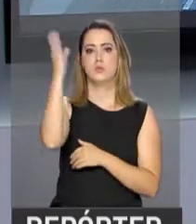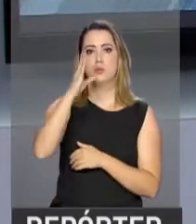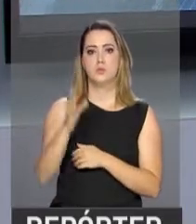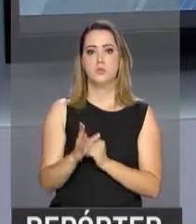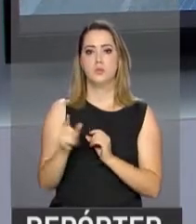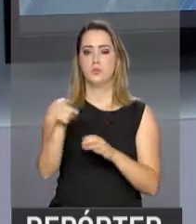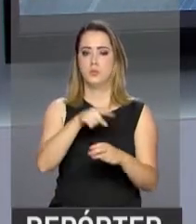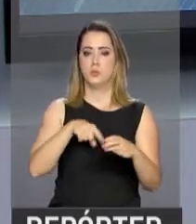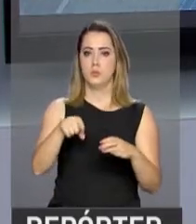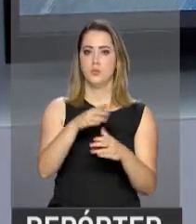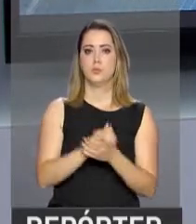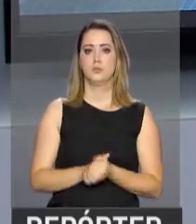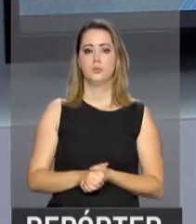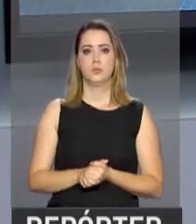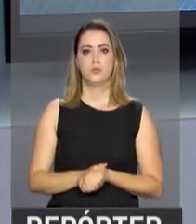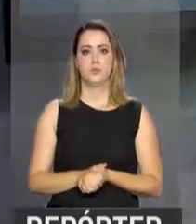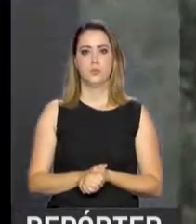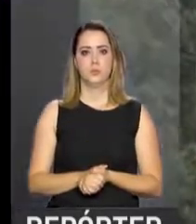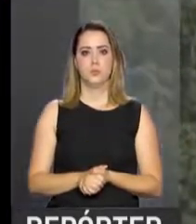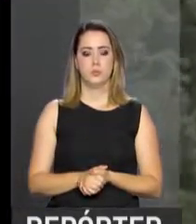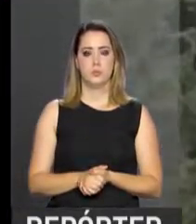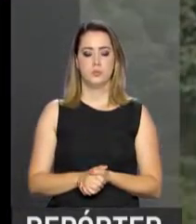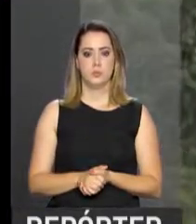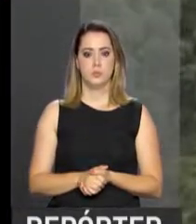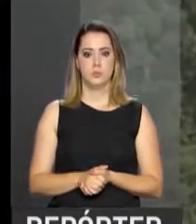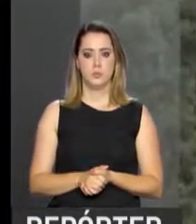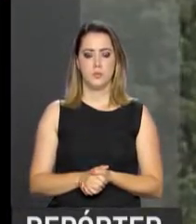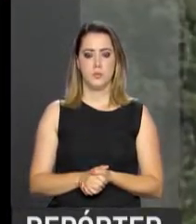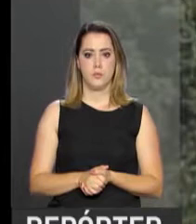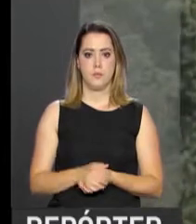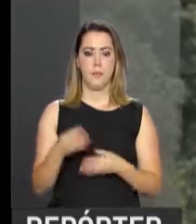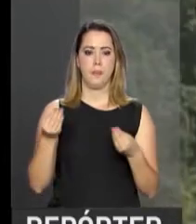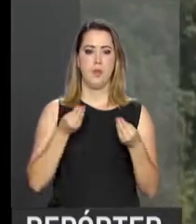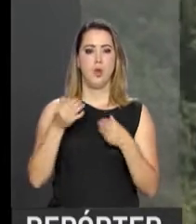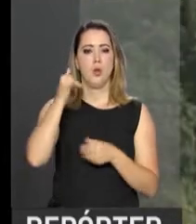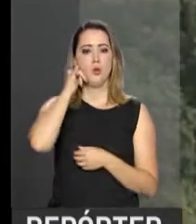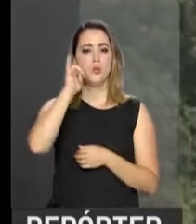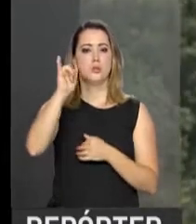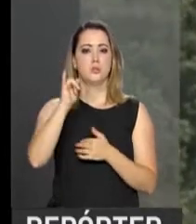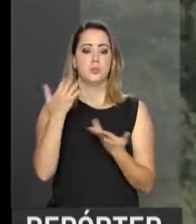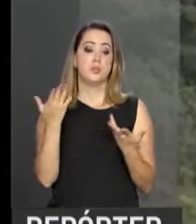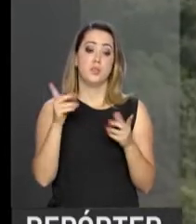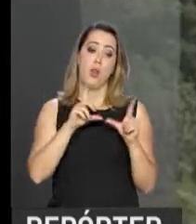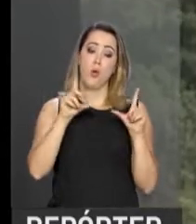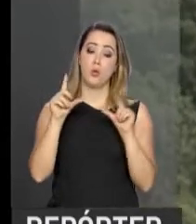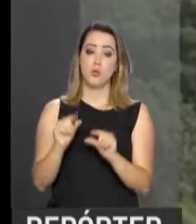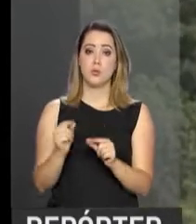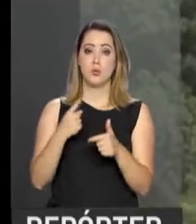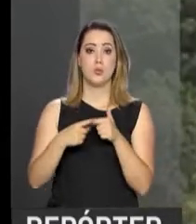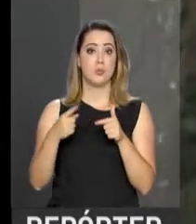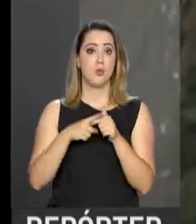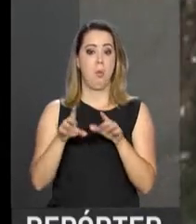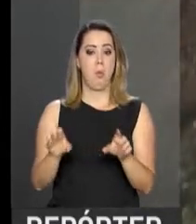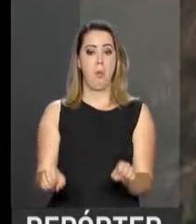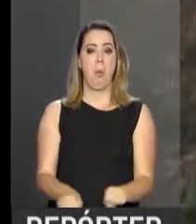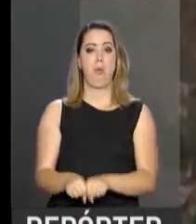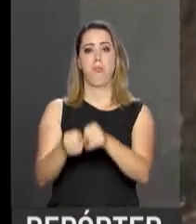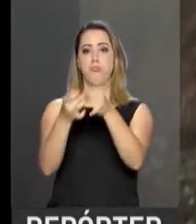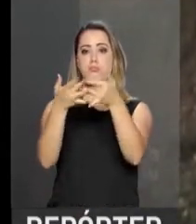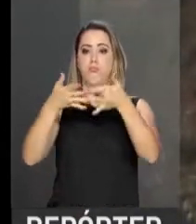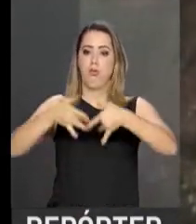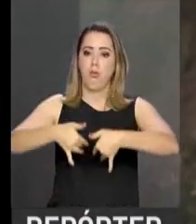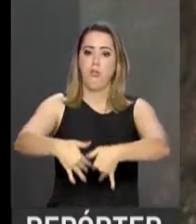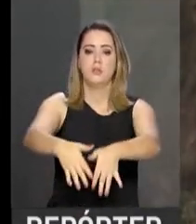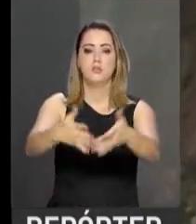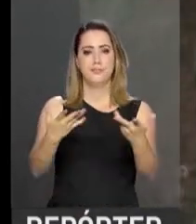pelo brasil nessa área como evitar ou ao menos amenizar a destruição diminuir o número de